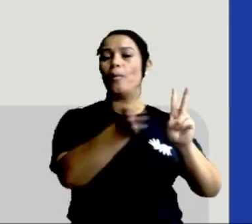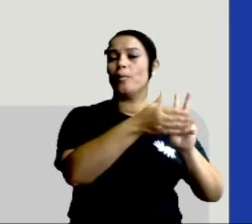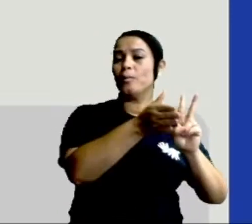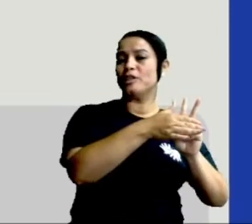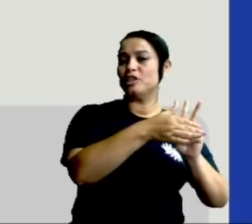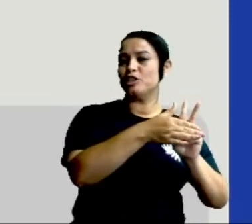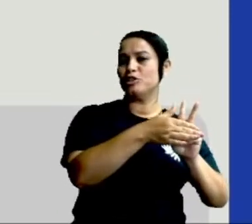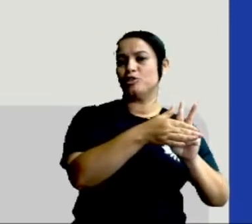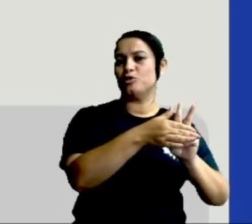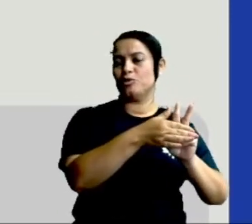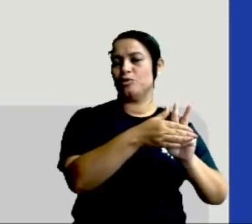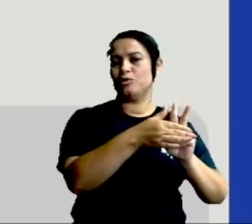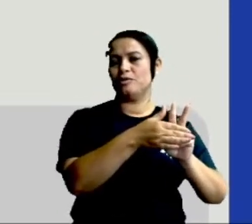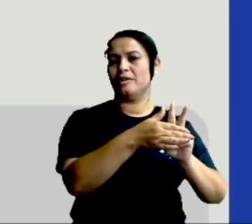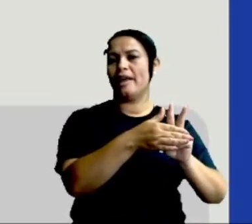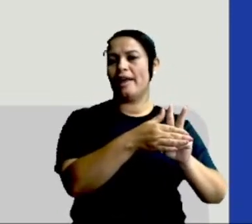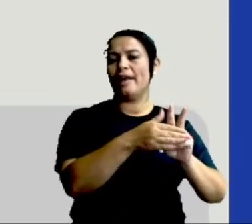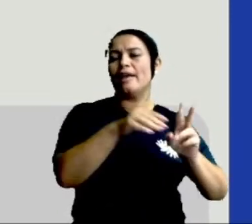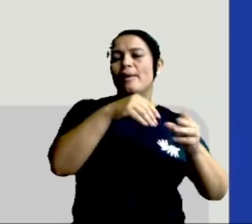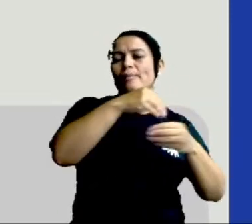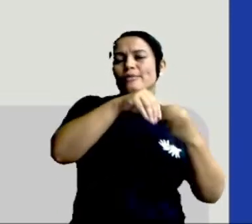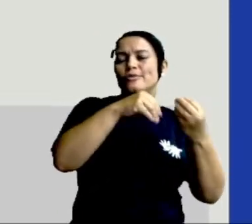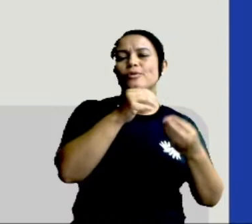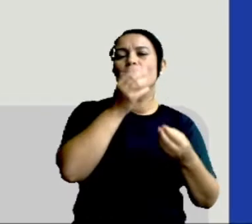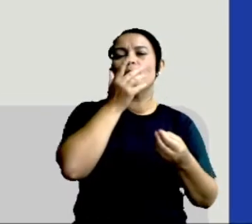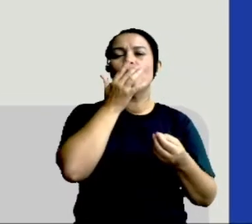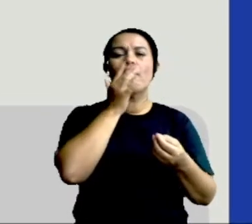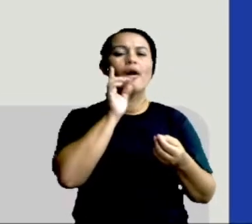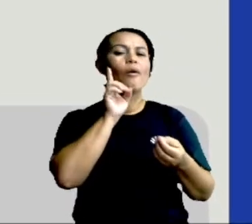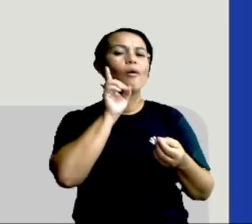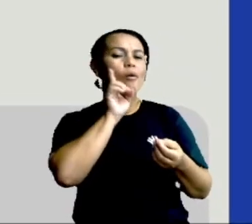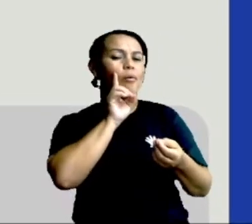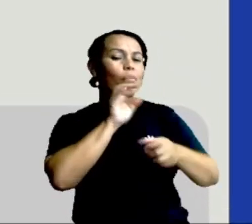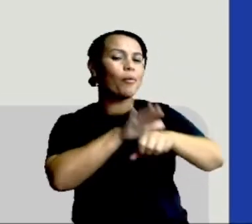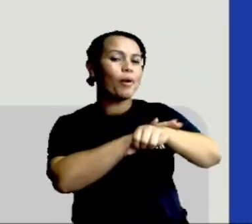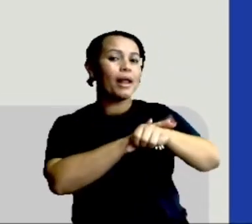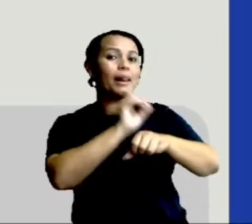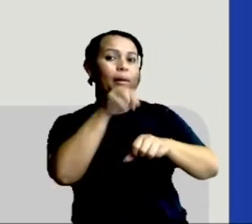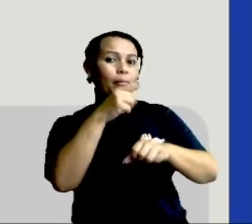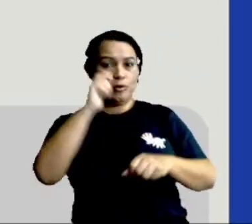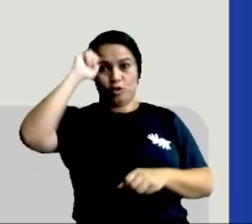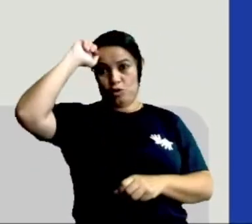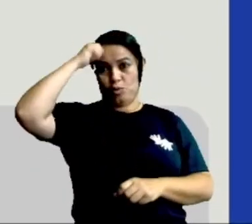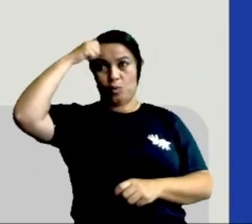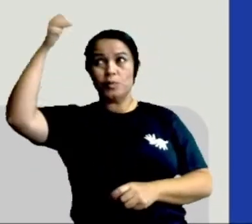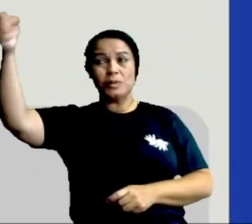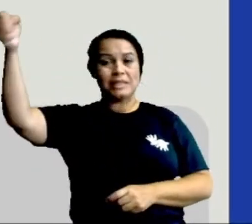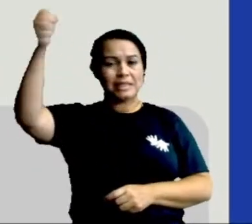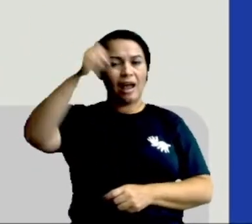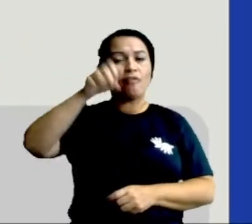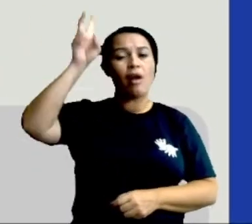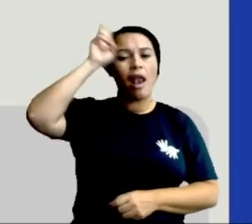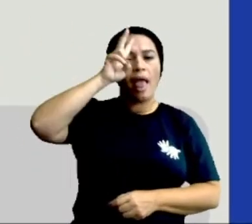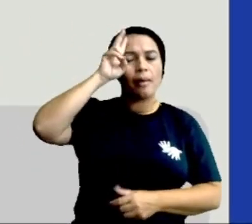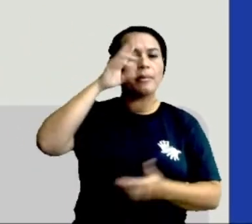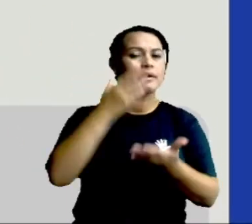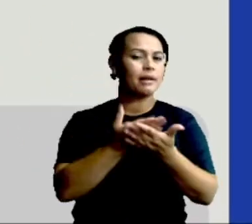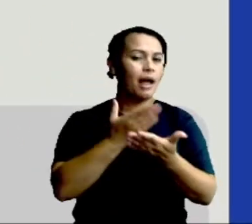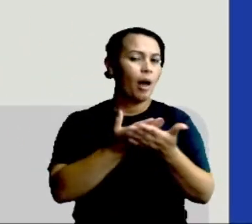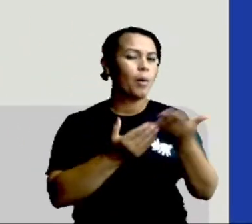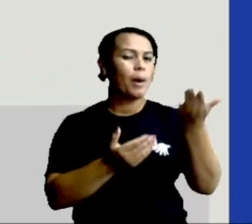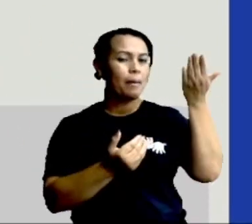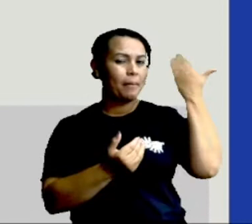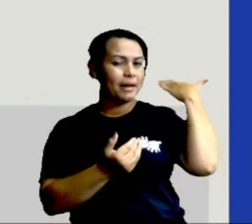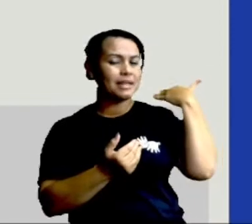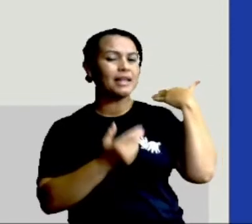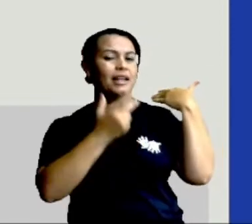índio, que ficou o caboclo. Mais tarde vieram os escravos, né? Lembra daquela aula que a gente teve